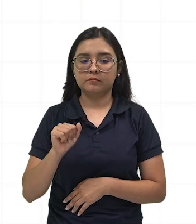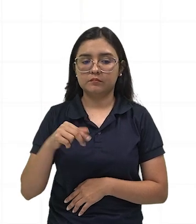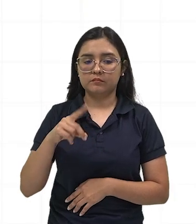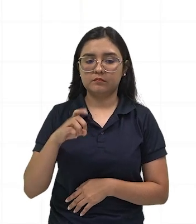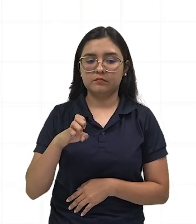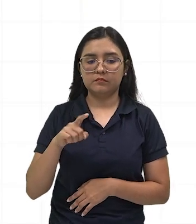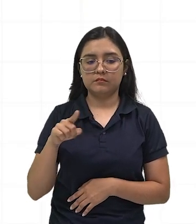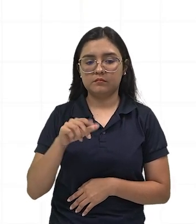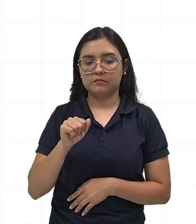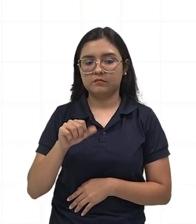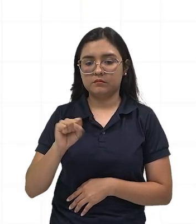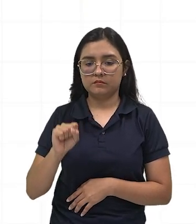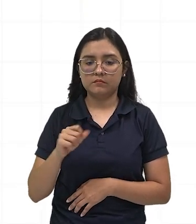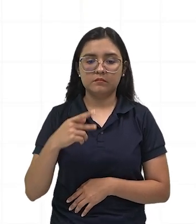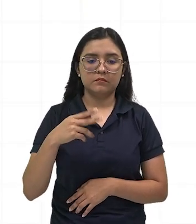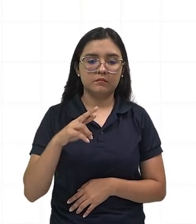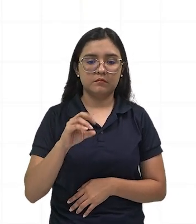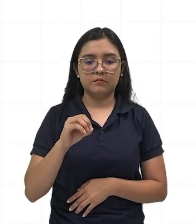grandezas